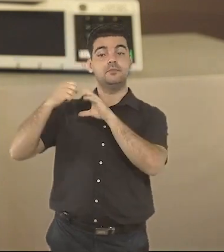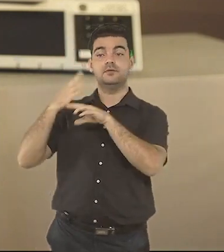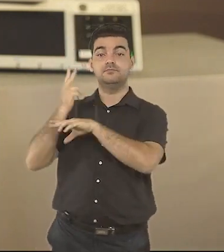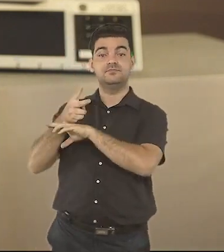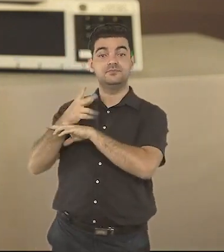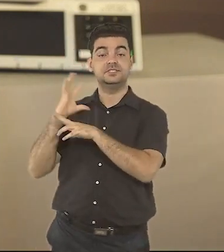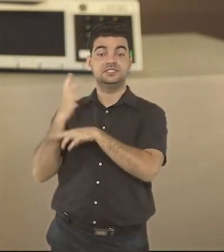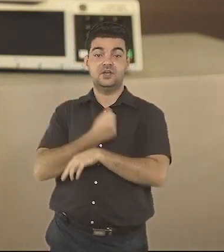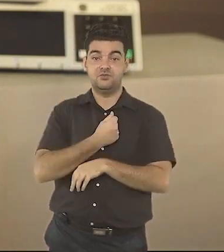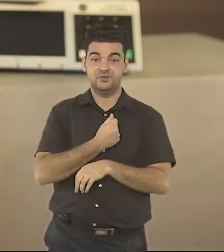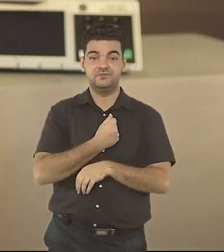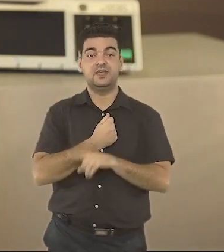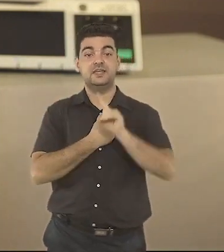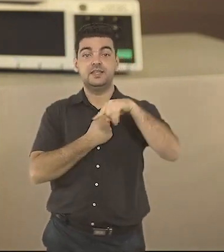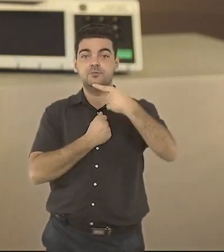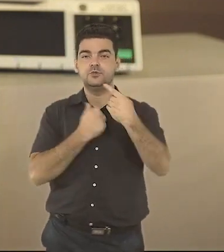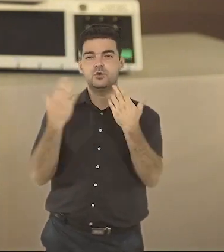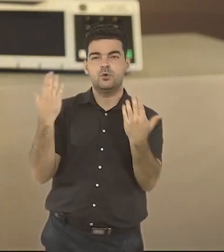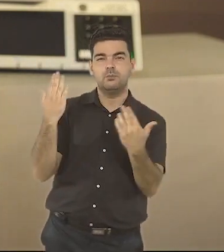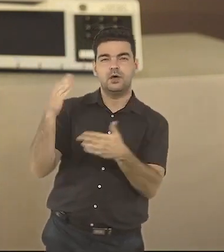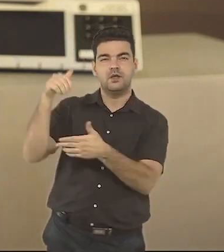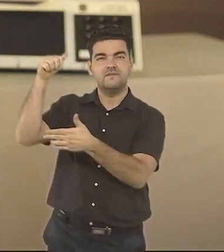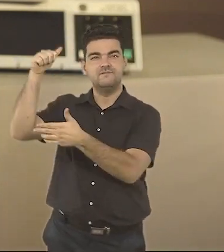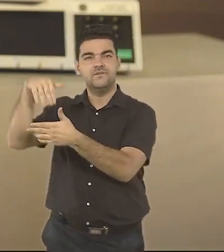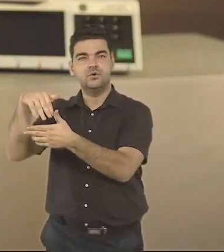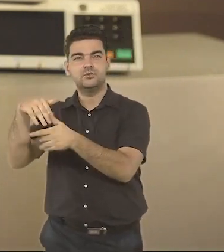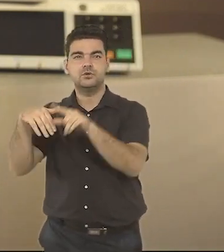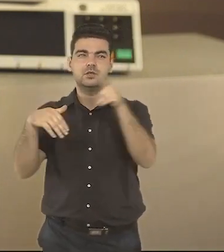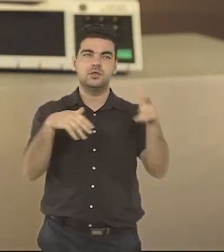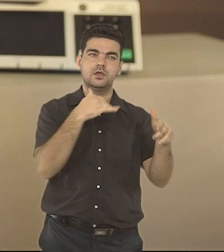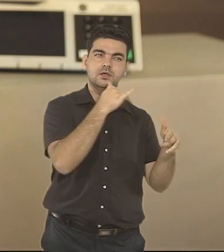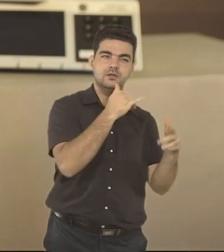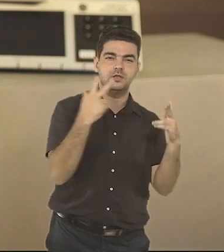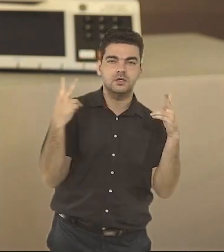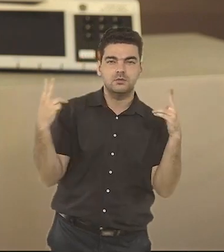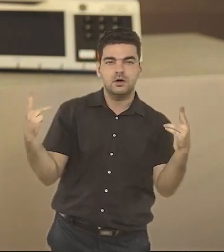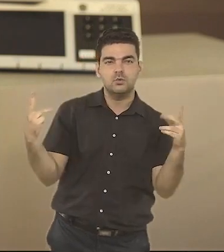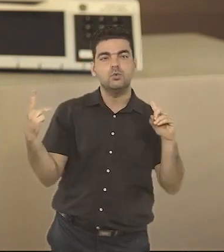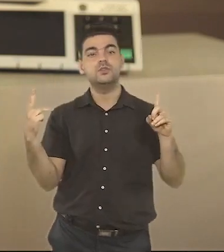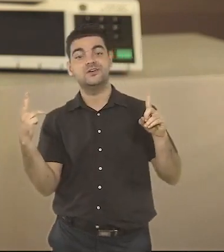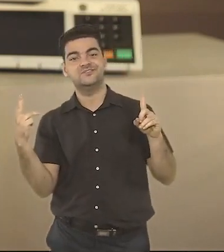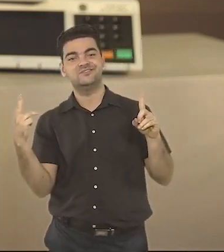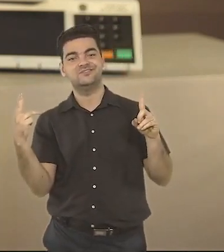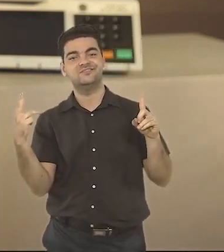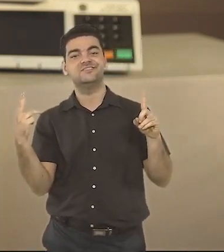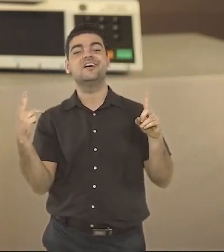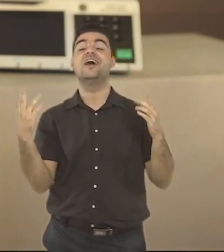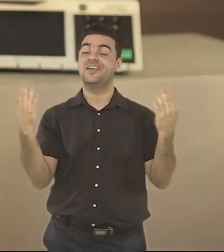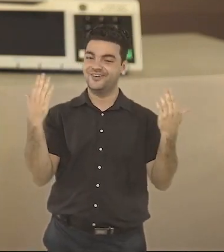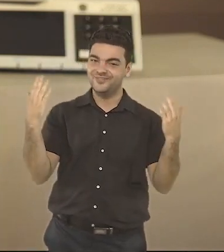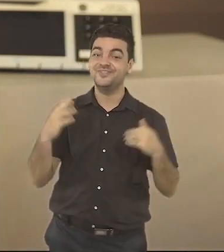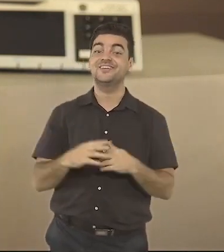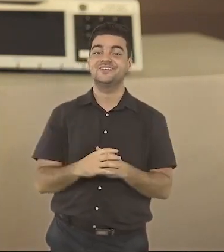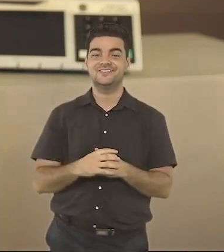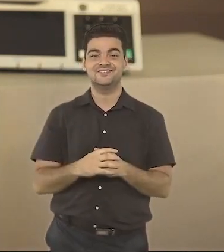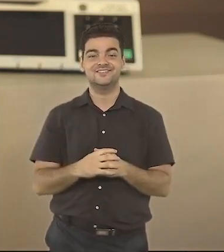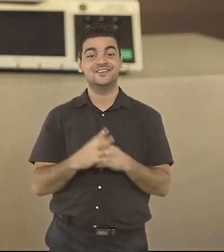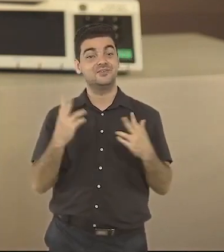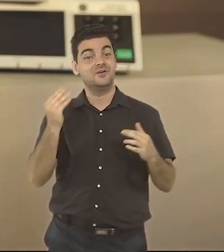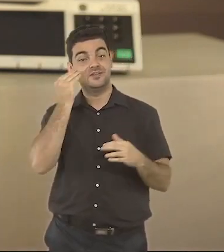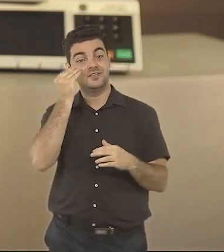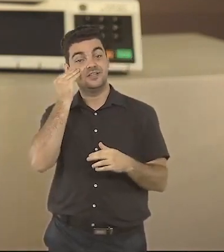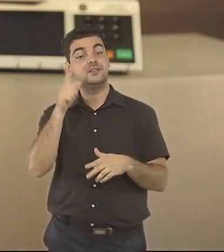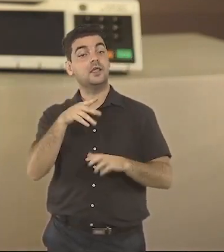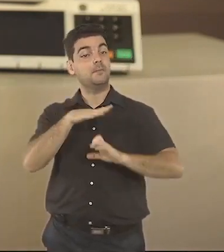Ao final, se confirma que o resultado da urna é igual ao da votação em papel, tal como atestado por